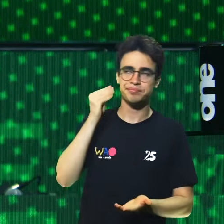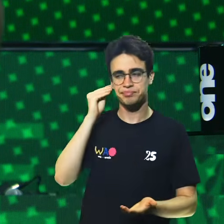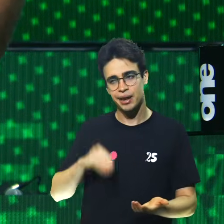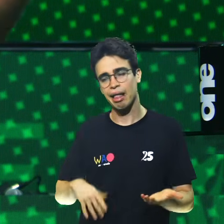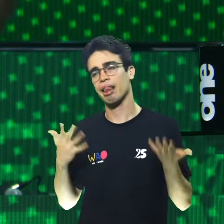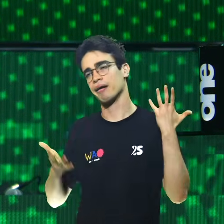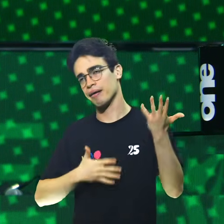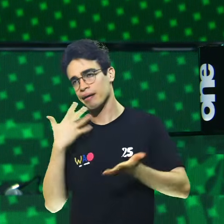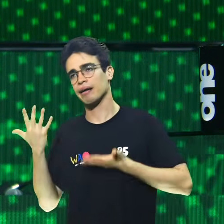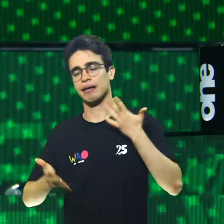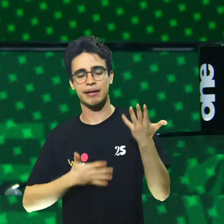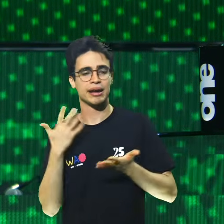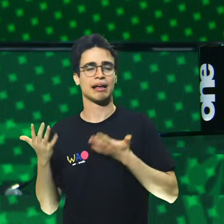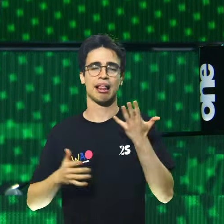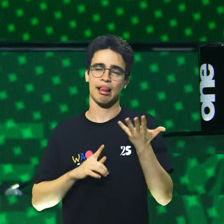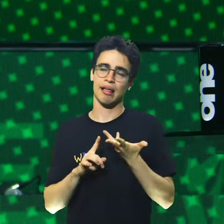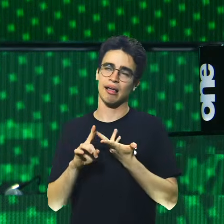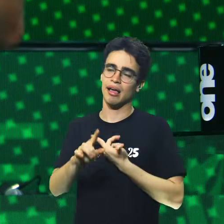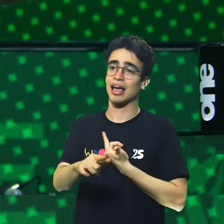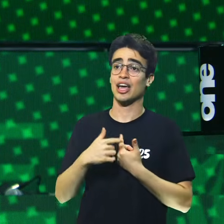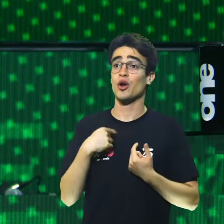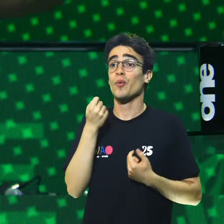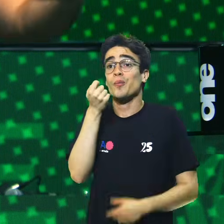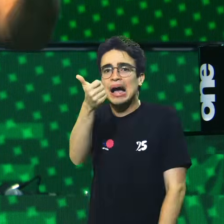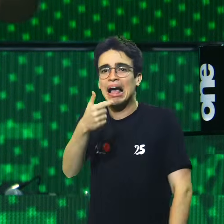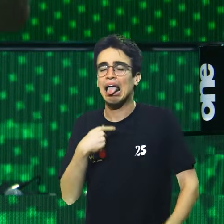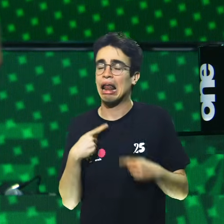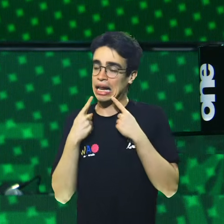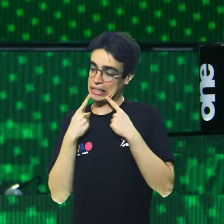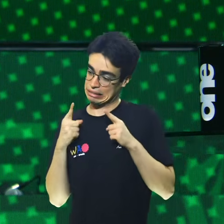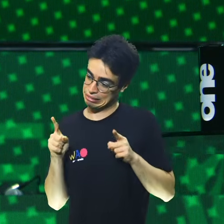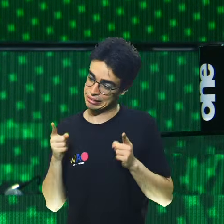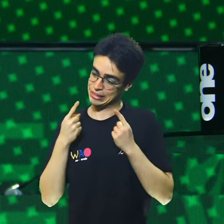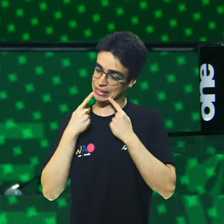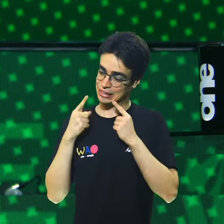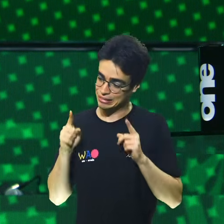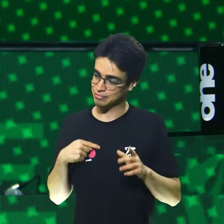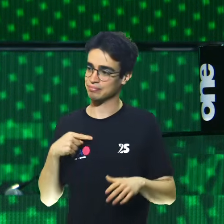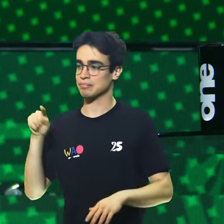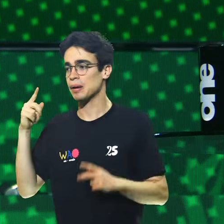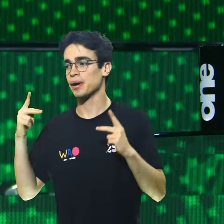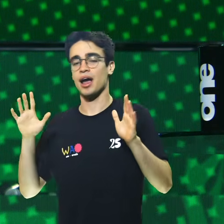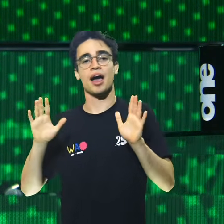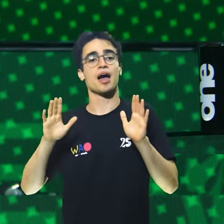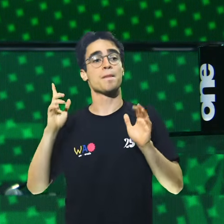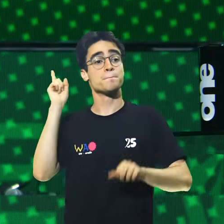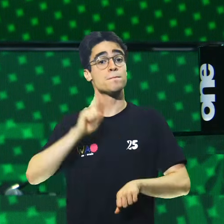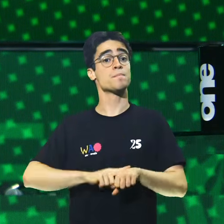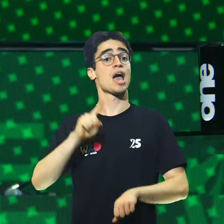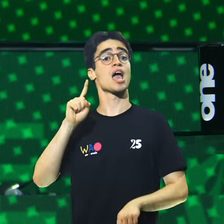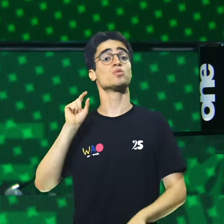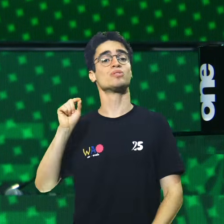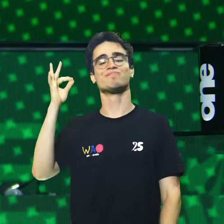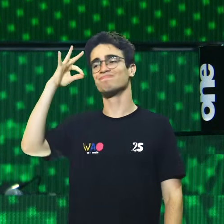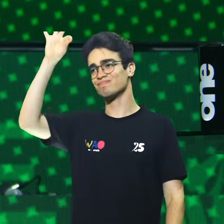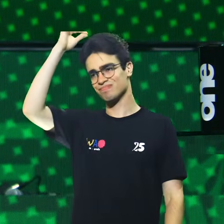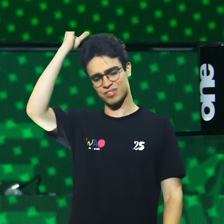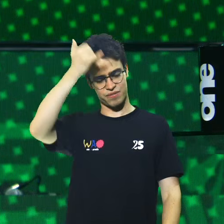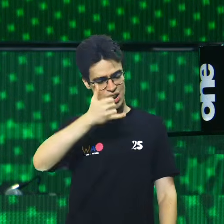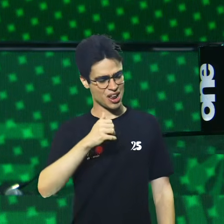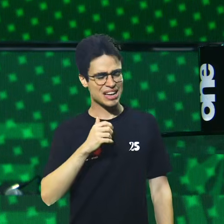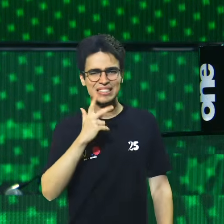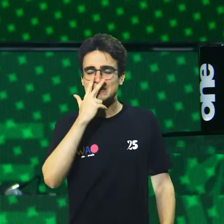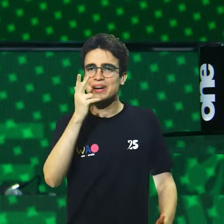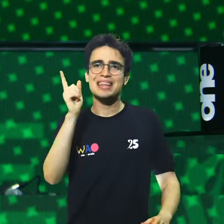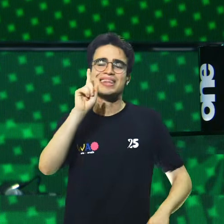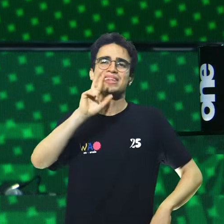que eu fiz? E eu estava assim, até quase me lamentando por estar indo pregar. E de repente, naquele momento, o Espírito Santo, eu não digo que foi